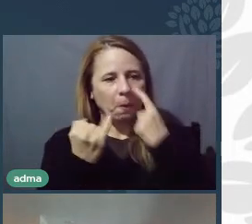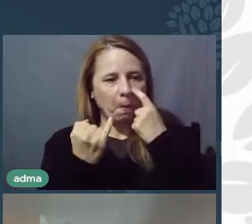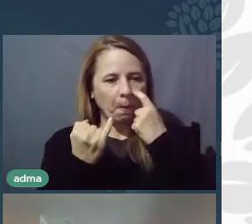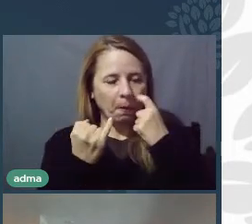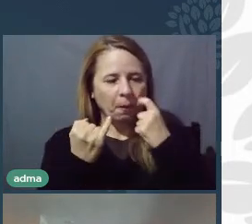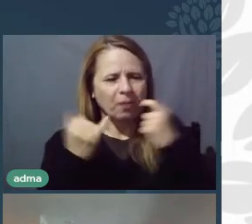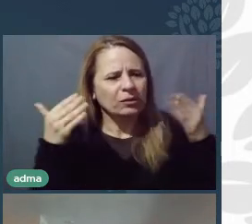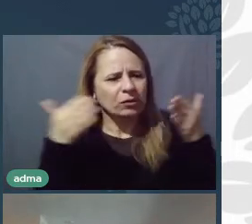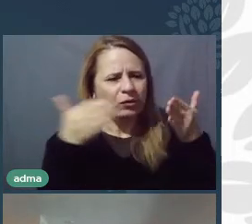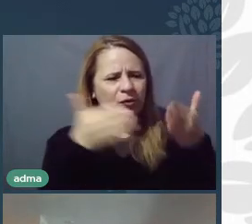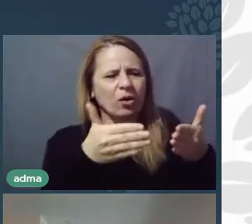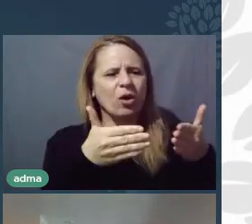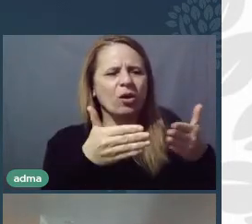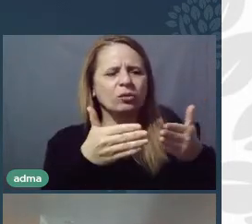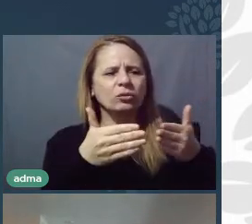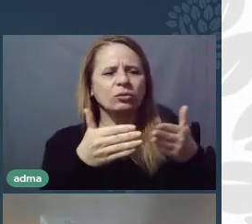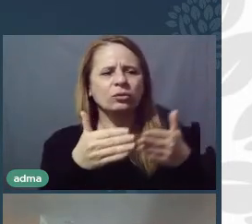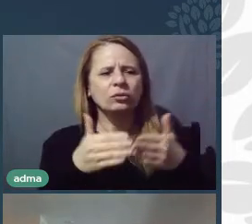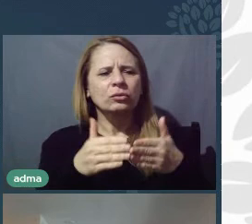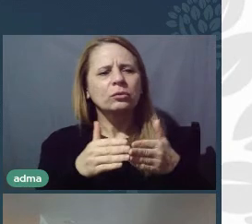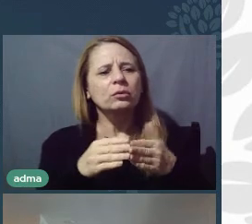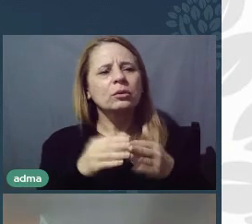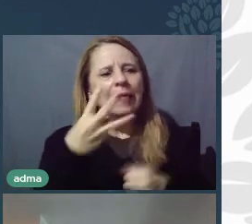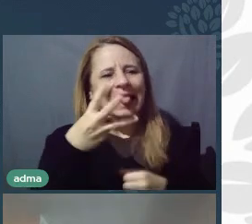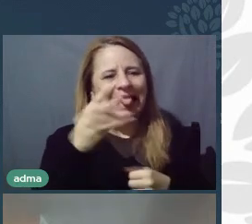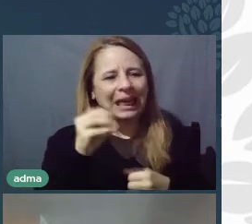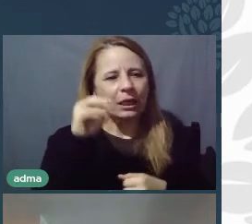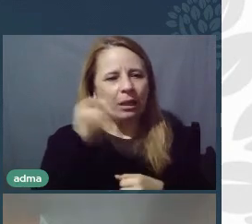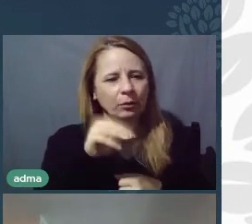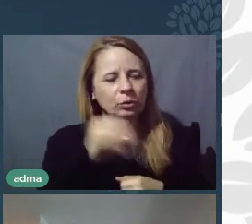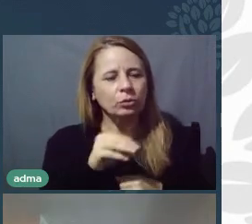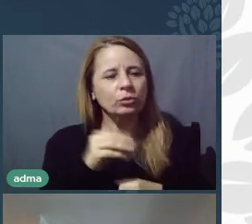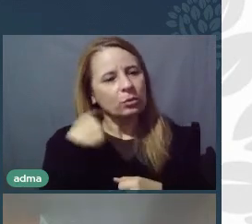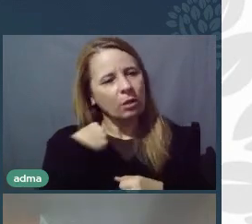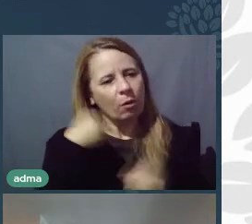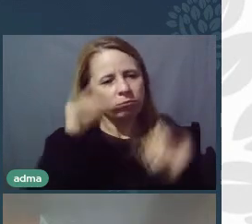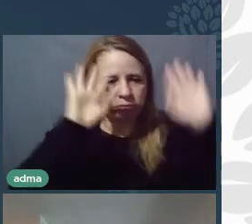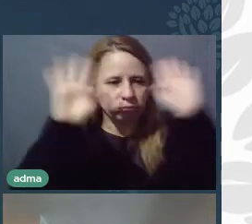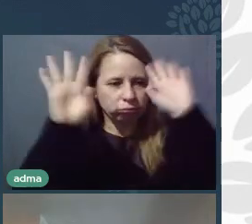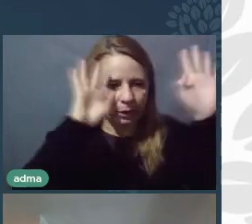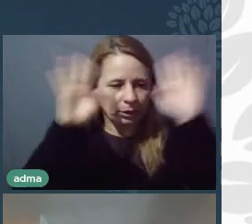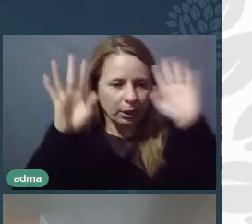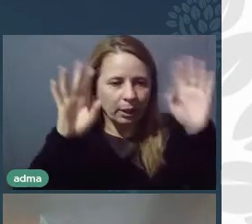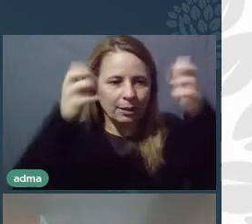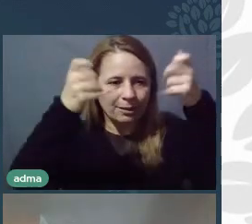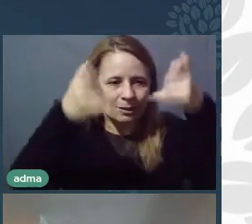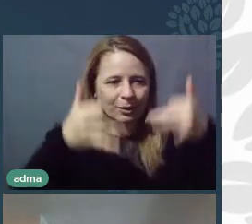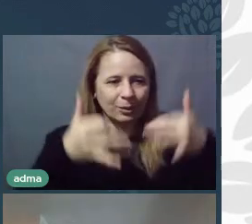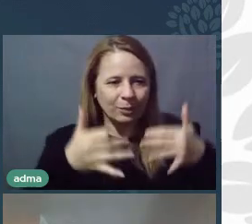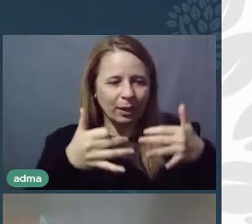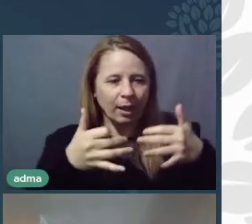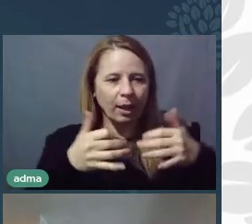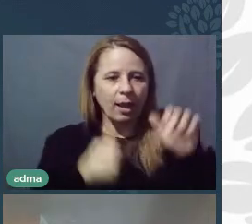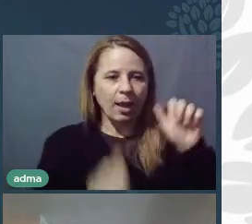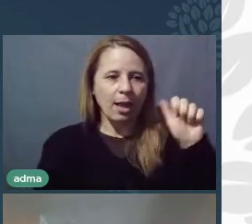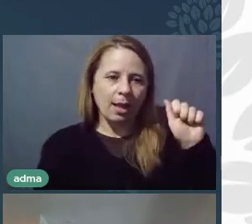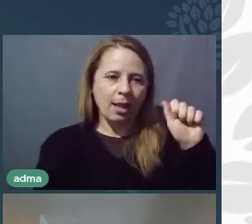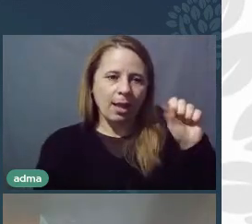objetivo desses próximos 30 minutos, eu pensei em falar sobre a associação entre asma e